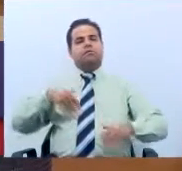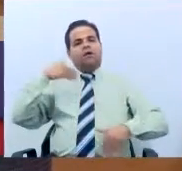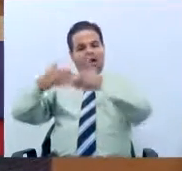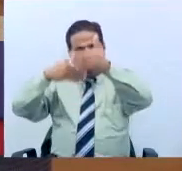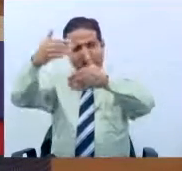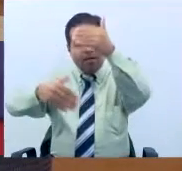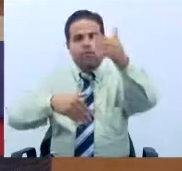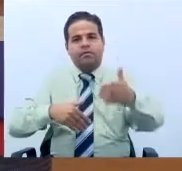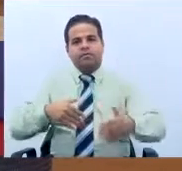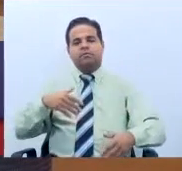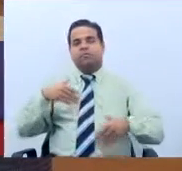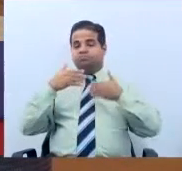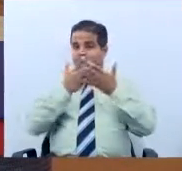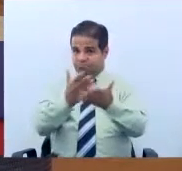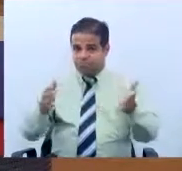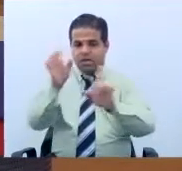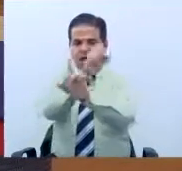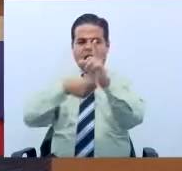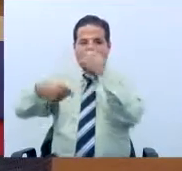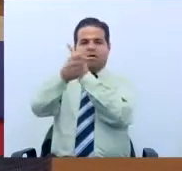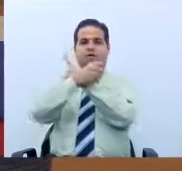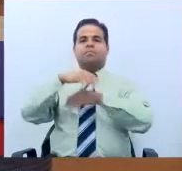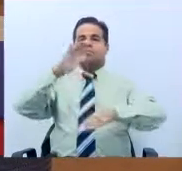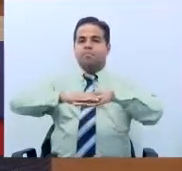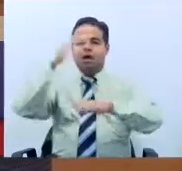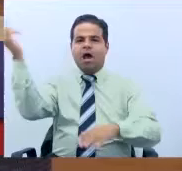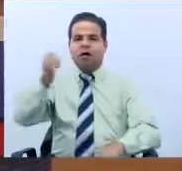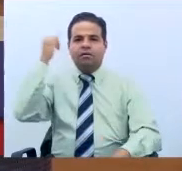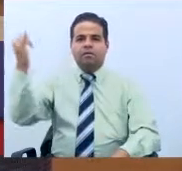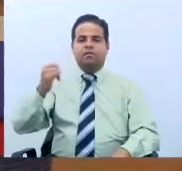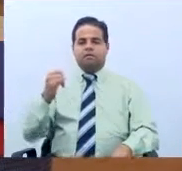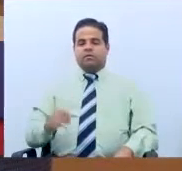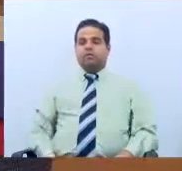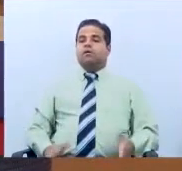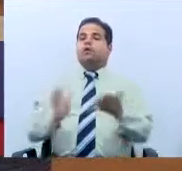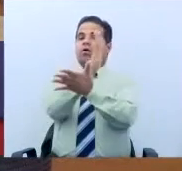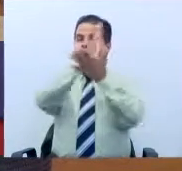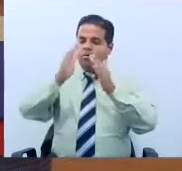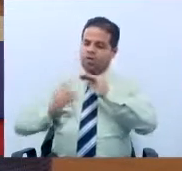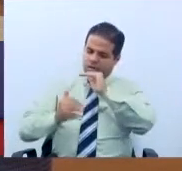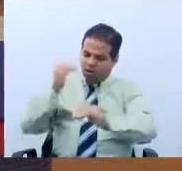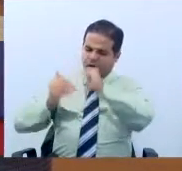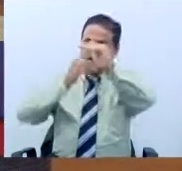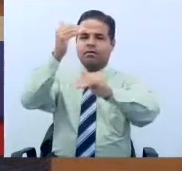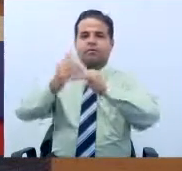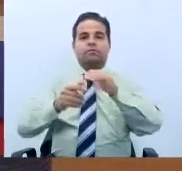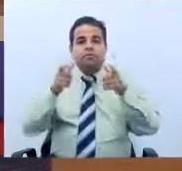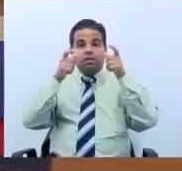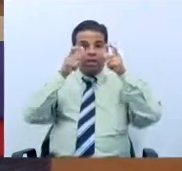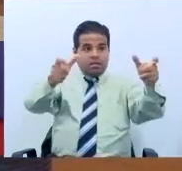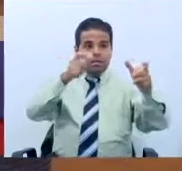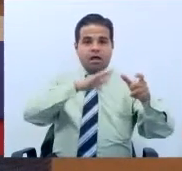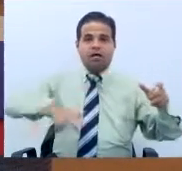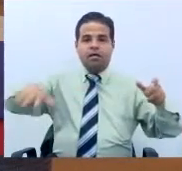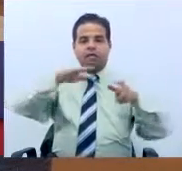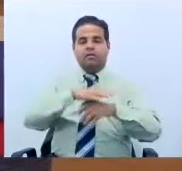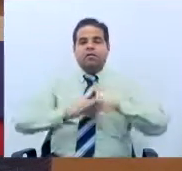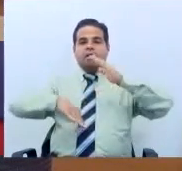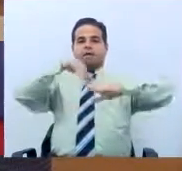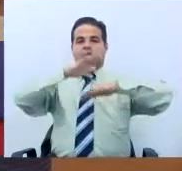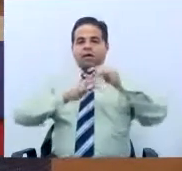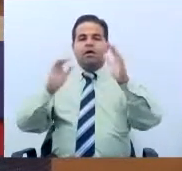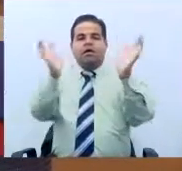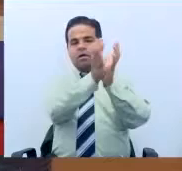avanços sociais importantes, para alguns avanços de interesse da classe